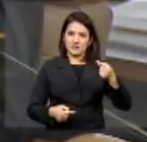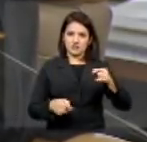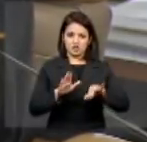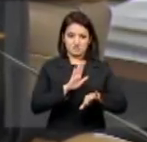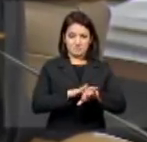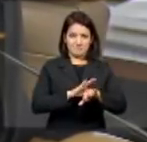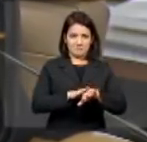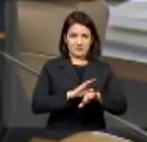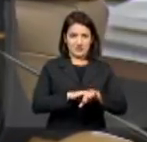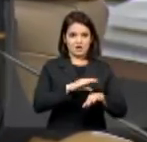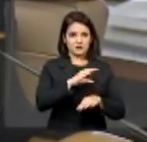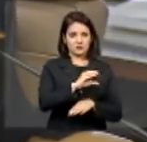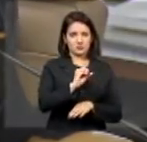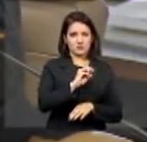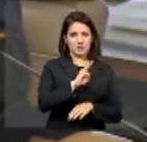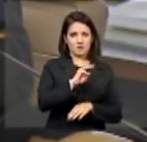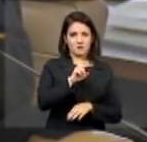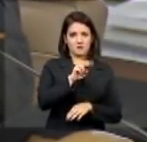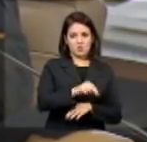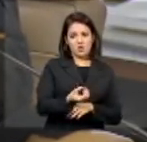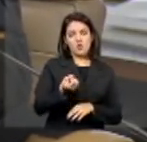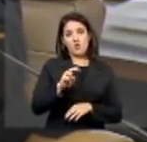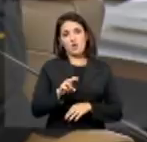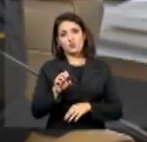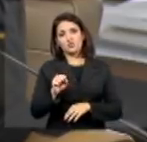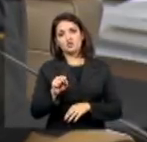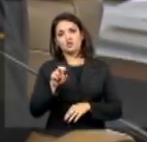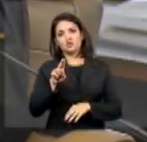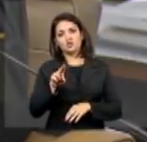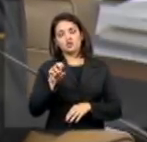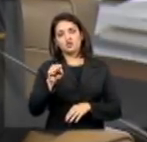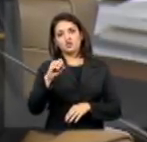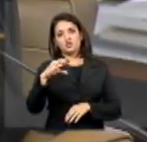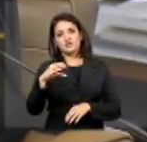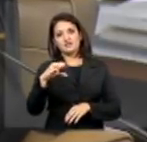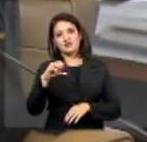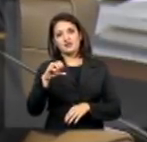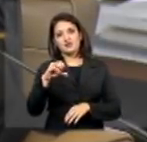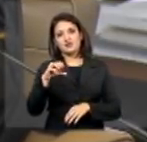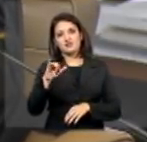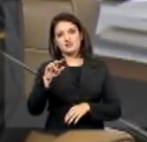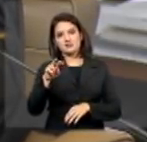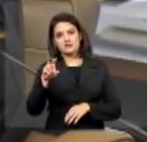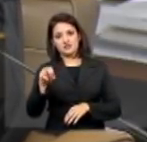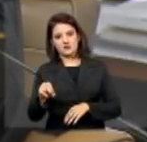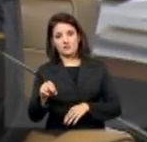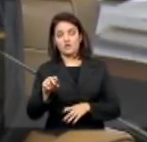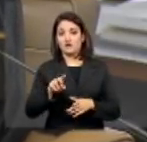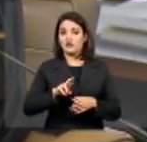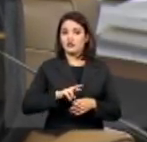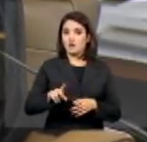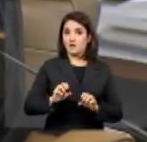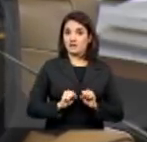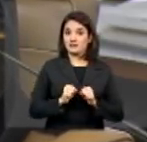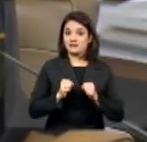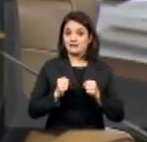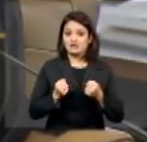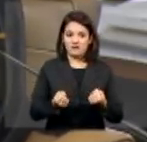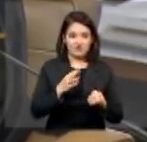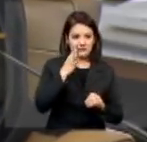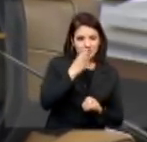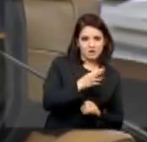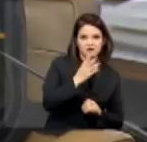o sucessivo que não diz respeito à acusação e defesa mas sim entre defesa e